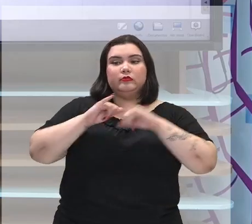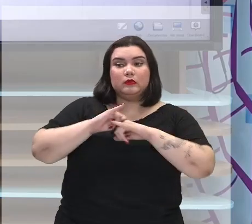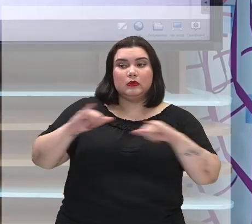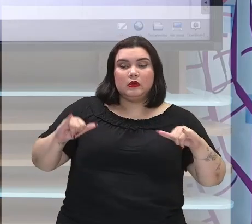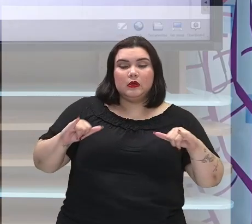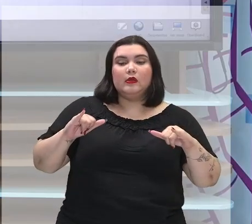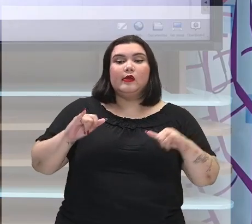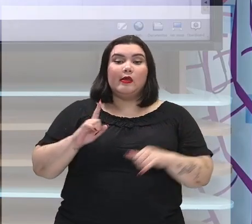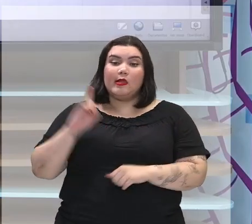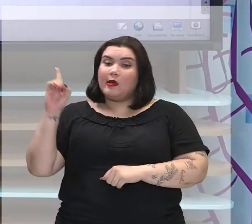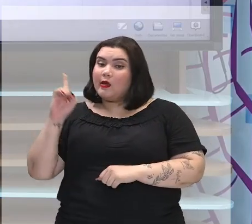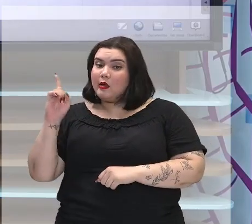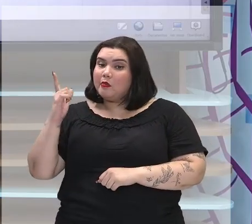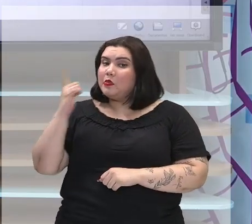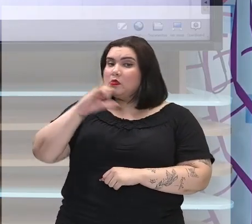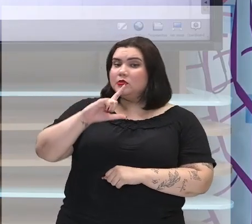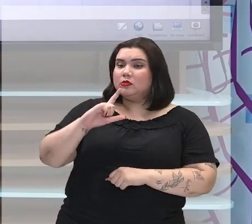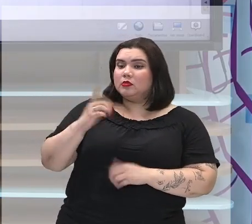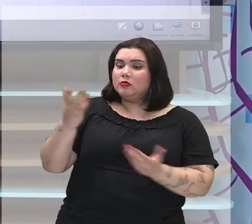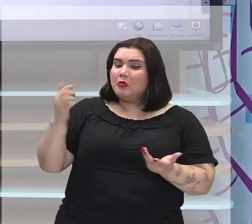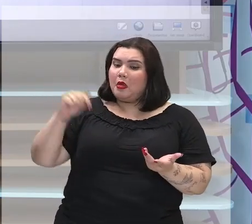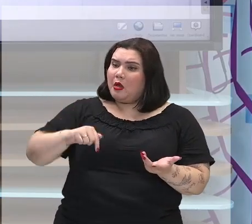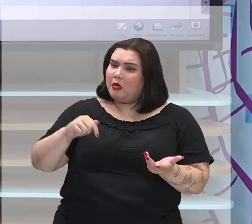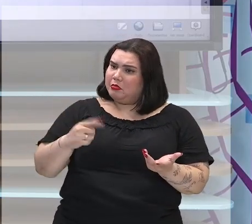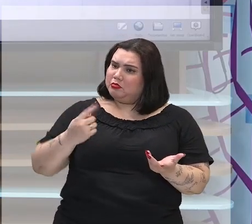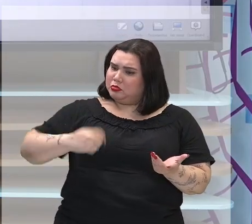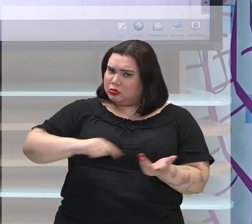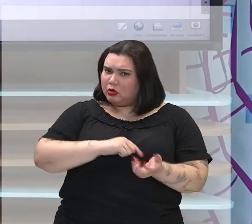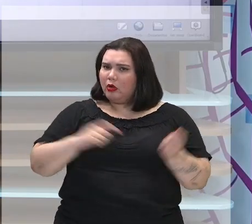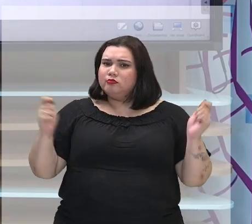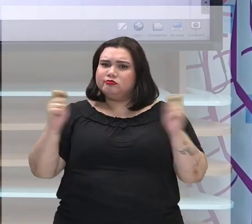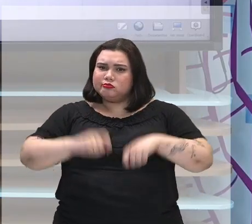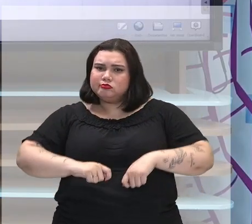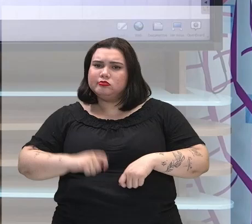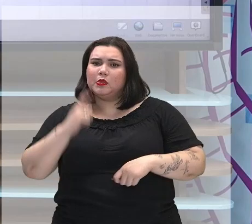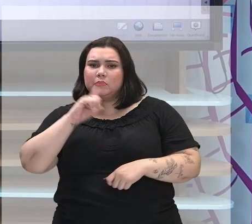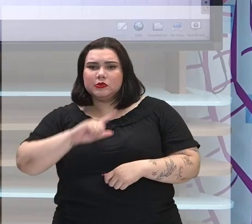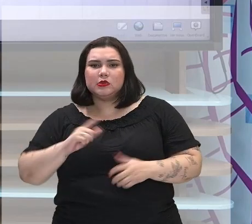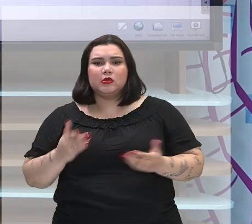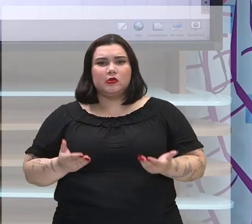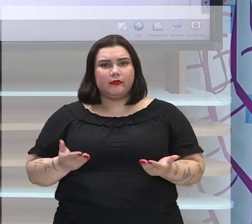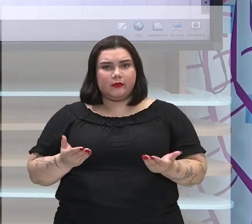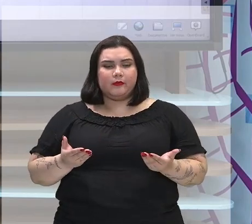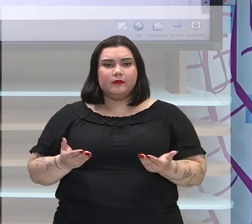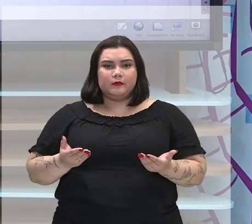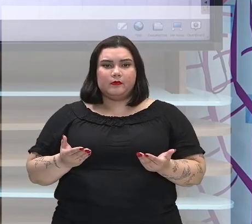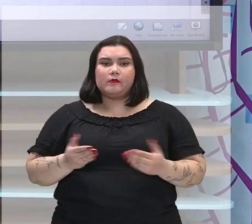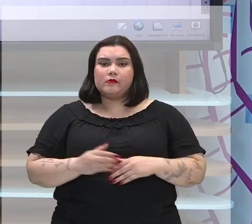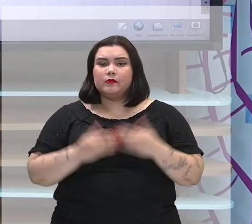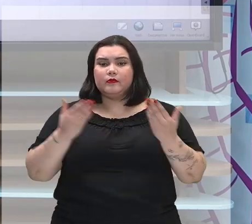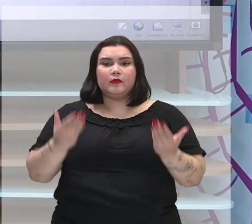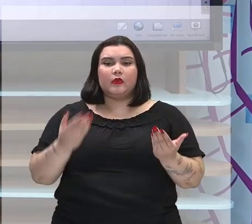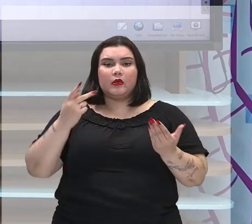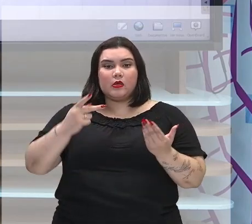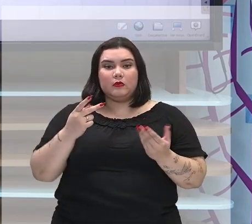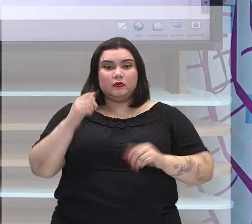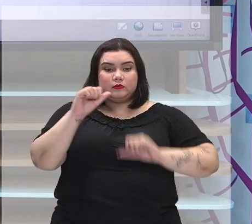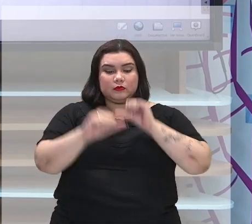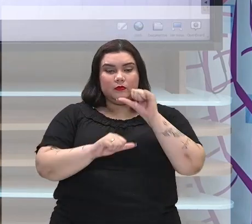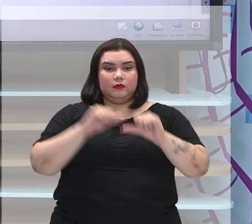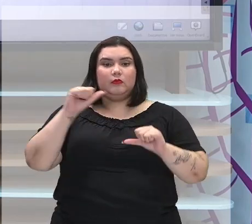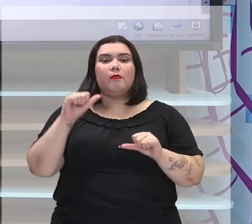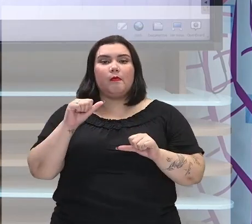lá eles conseguiram, por que a gente aqui também não vai conseguir? Então, é dentro dessa mudança